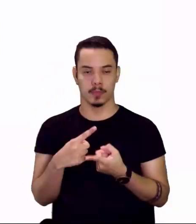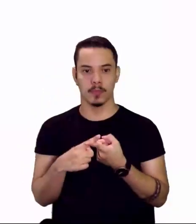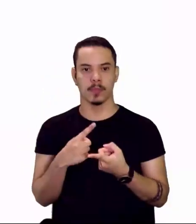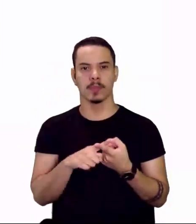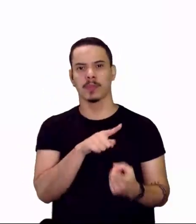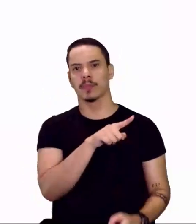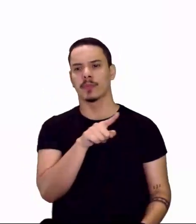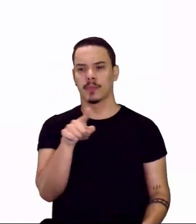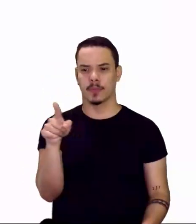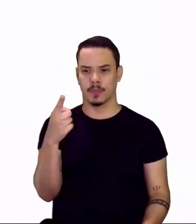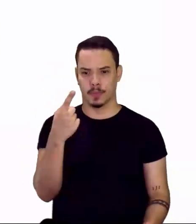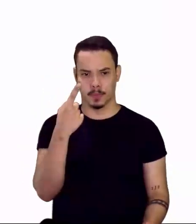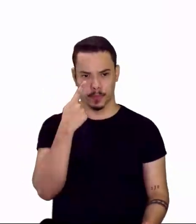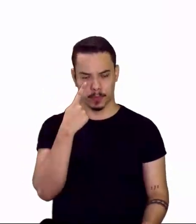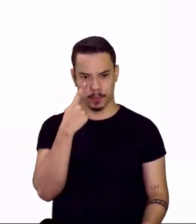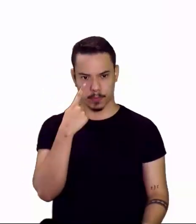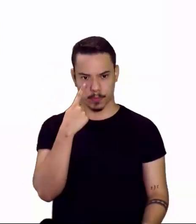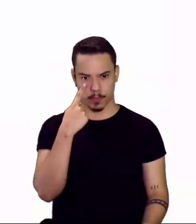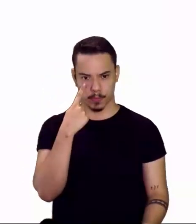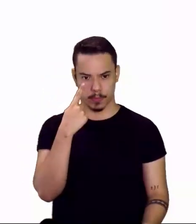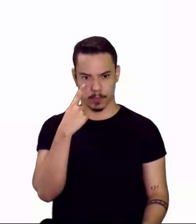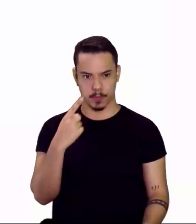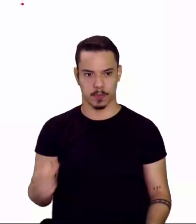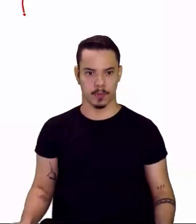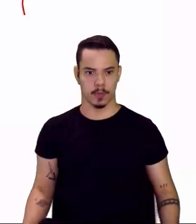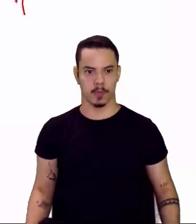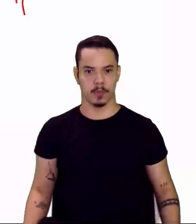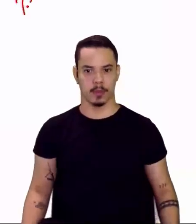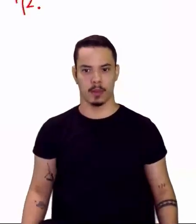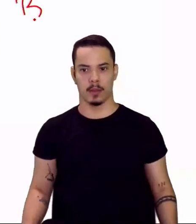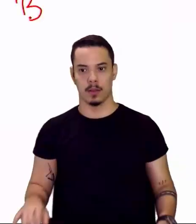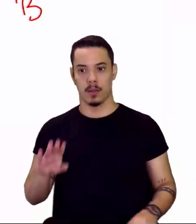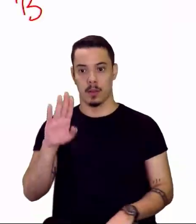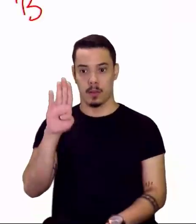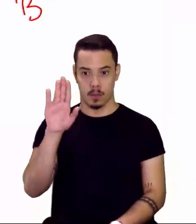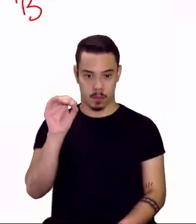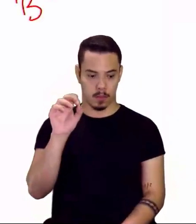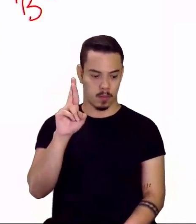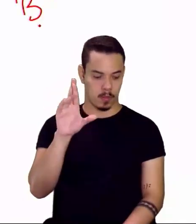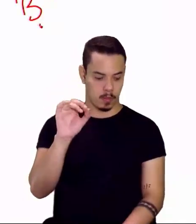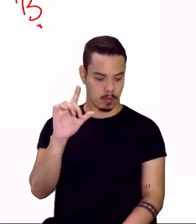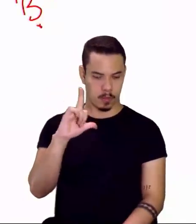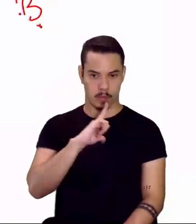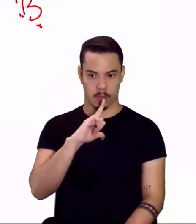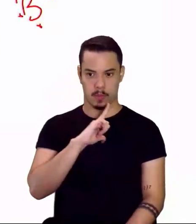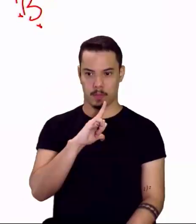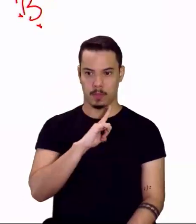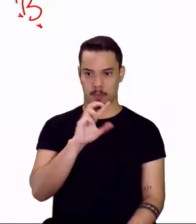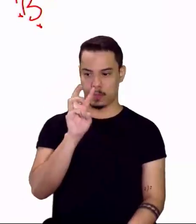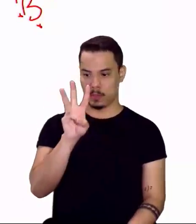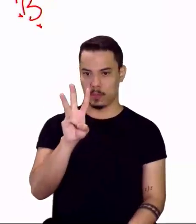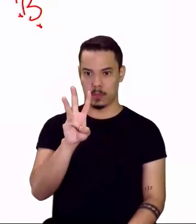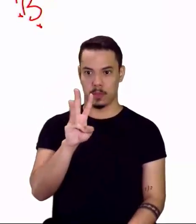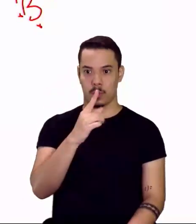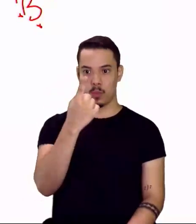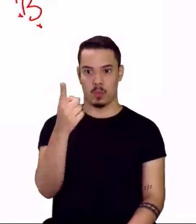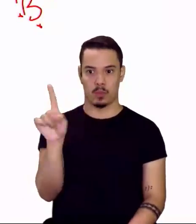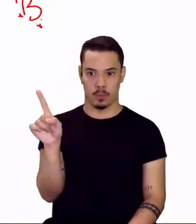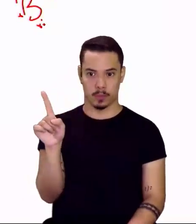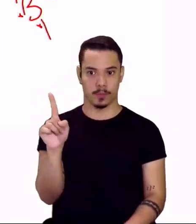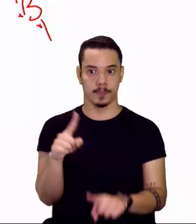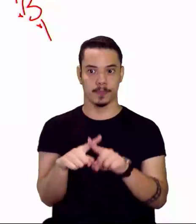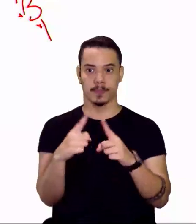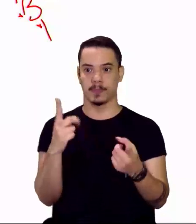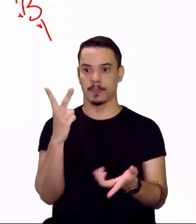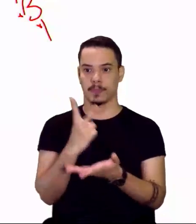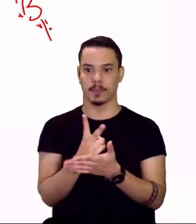vocês viram, olha só, o boro ele tem 3 elétrons na última camada. E ele